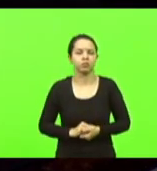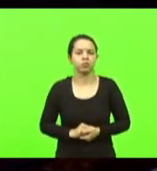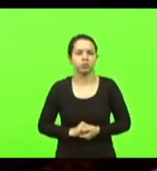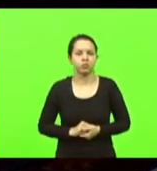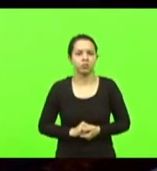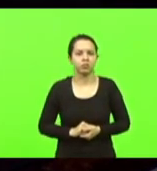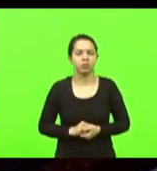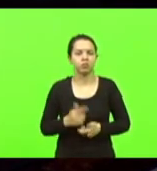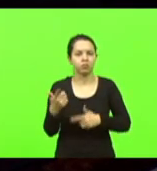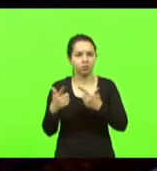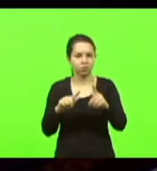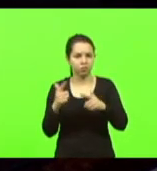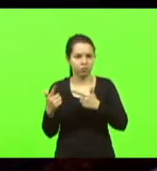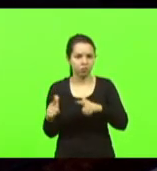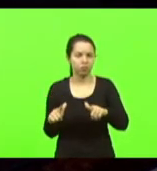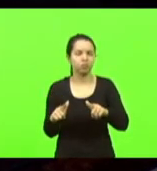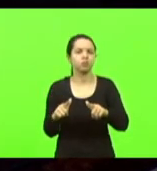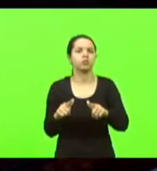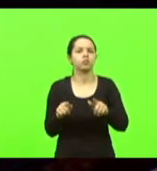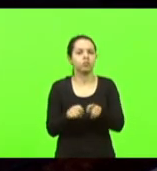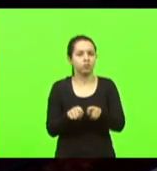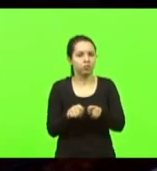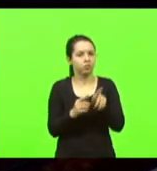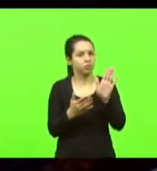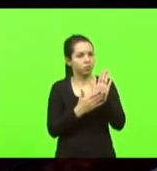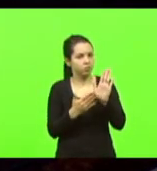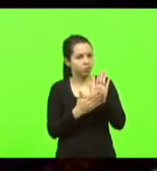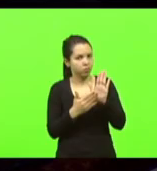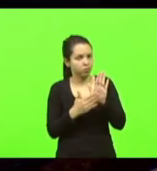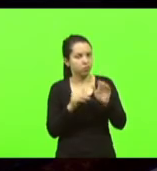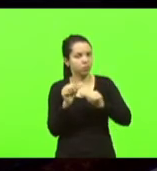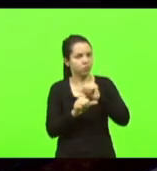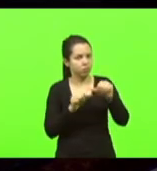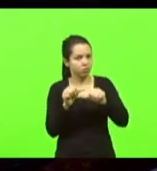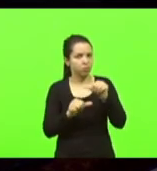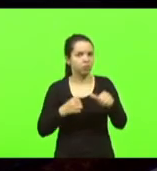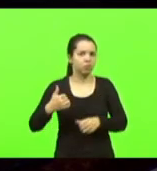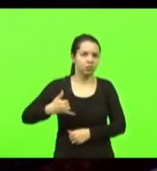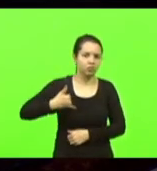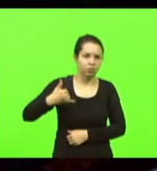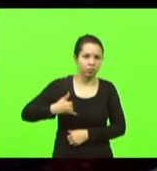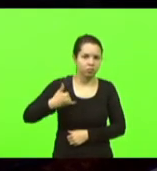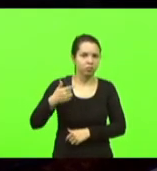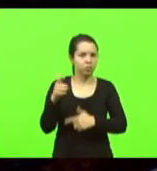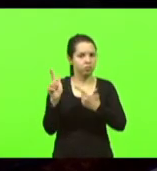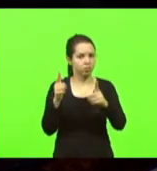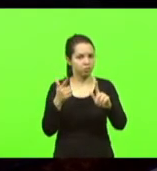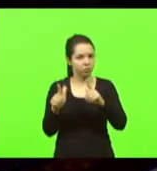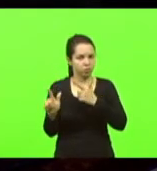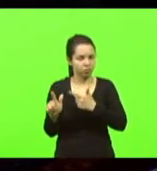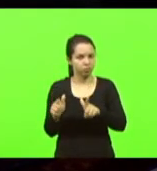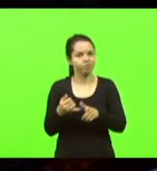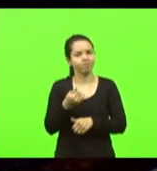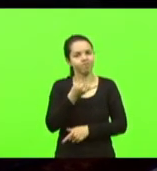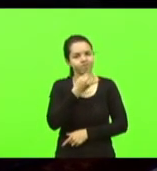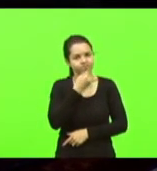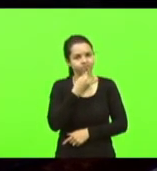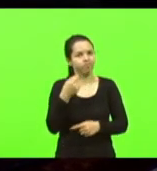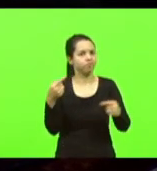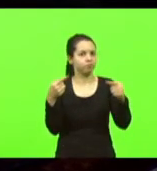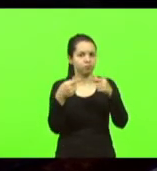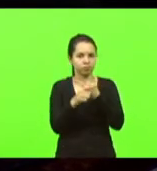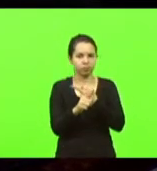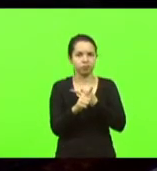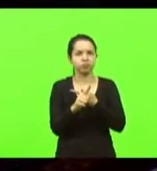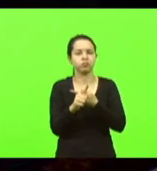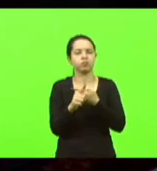de idade e de outros requisitos infelizmente fere o